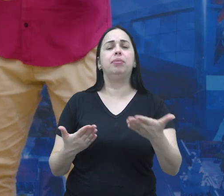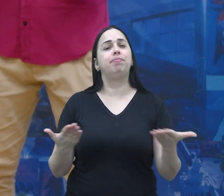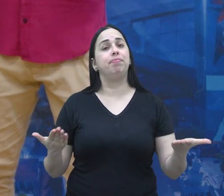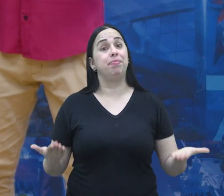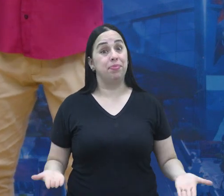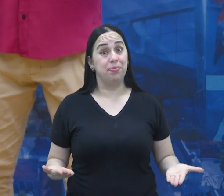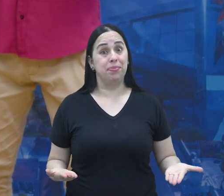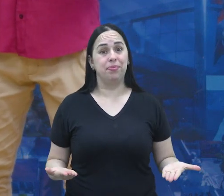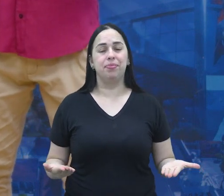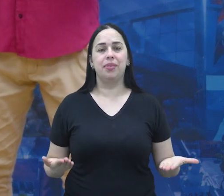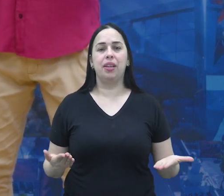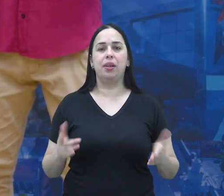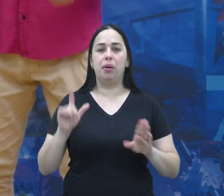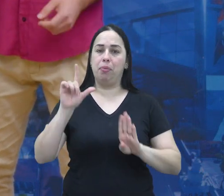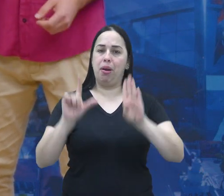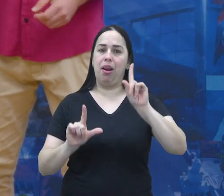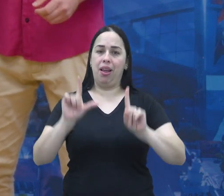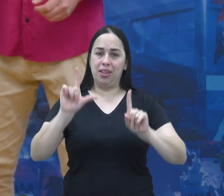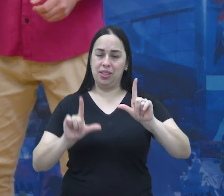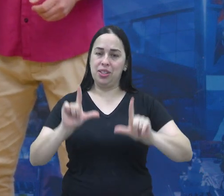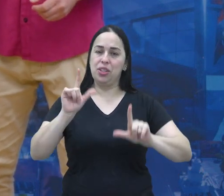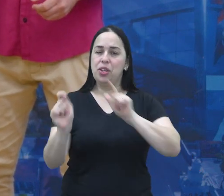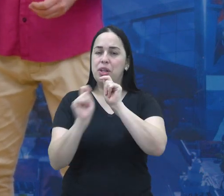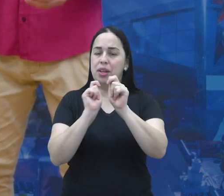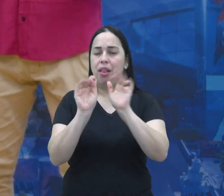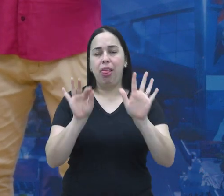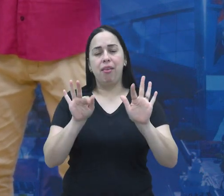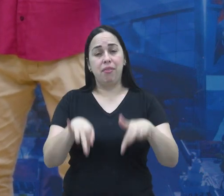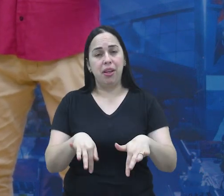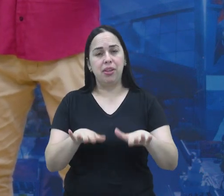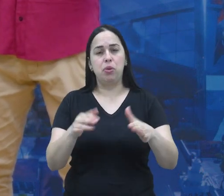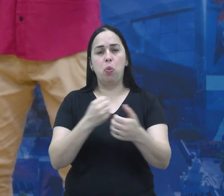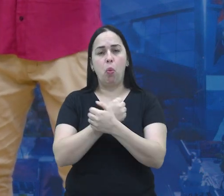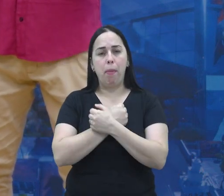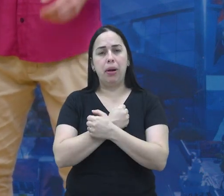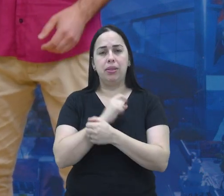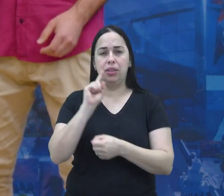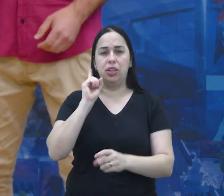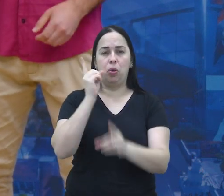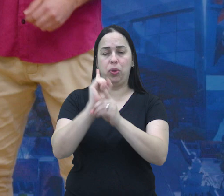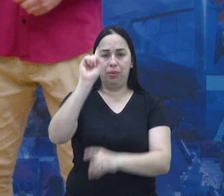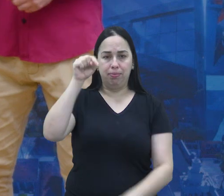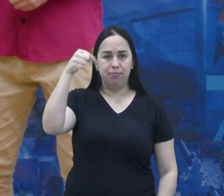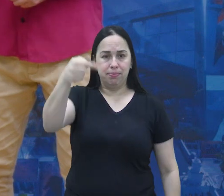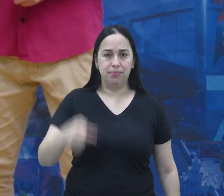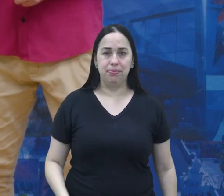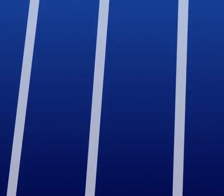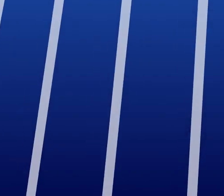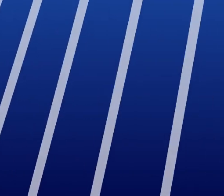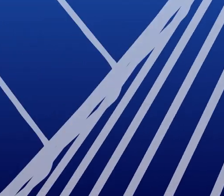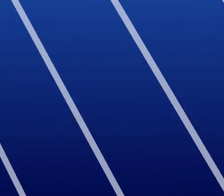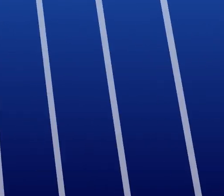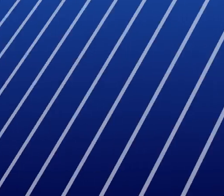Tatiana. Pessoal, então é isso. O Boletim Entrevista de hoje fica por aqui. Um abraço e até a próxima.